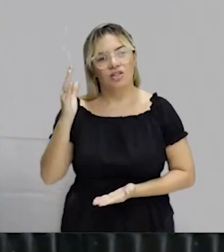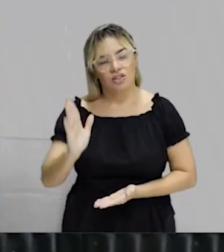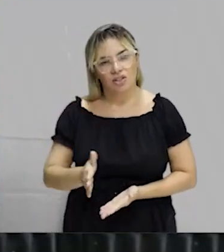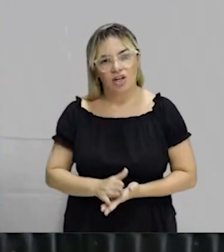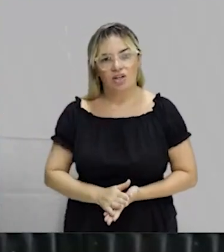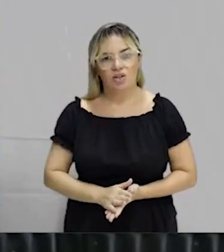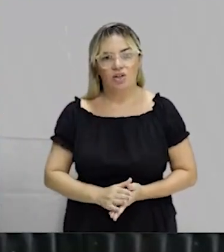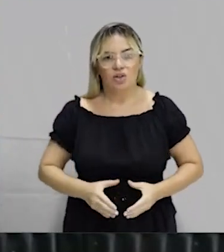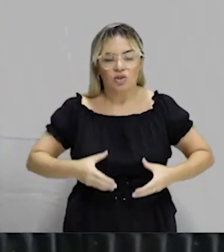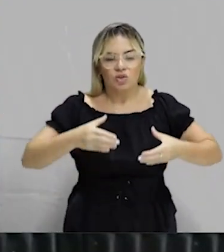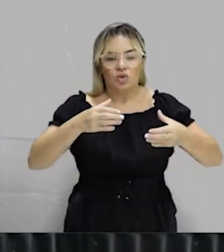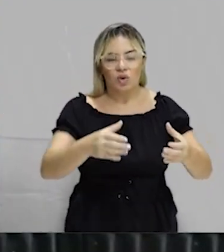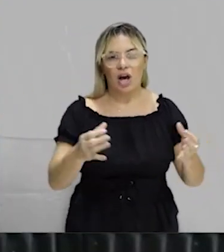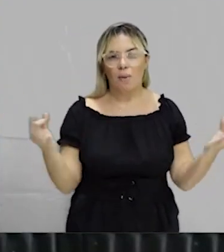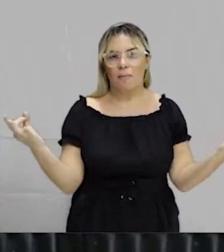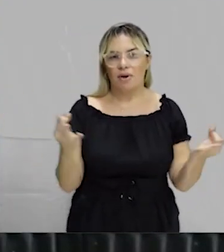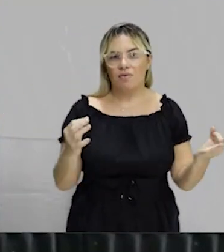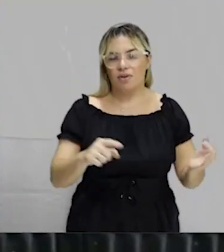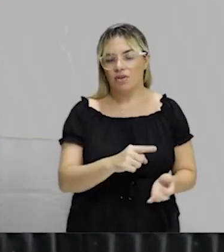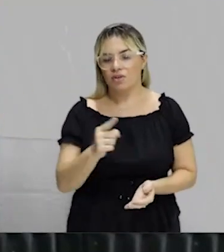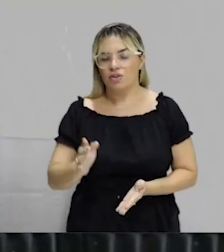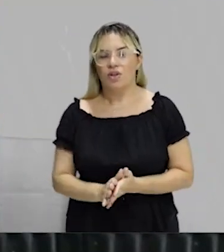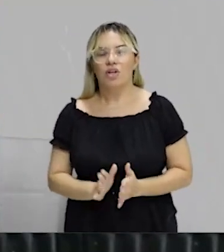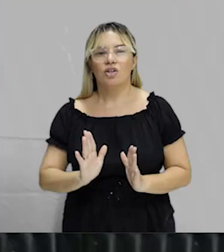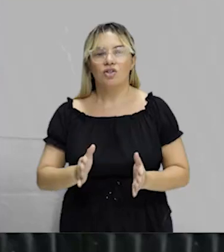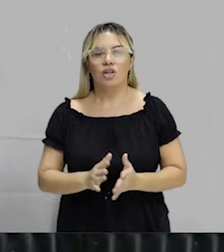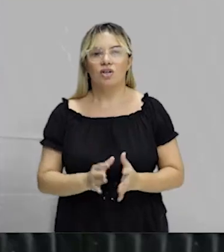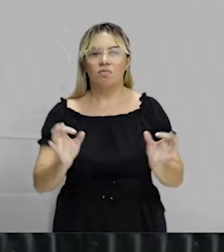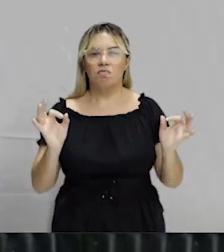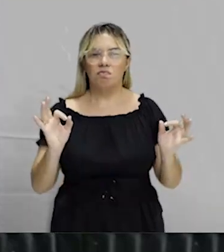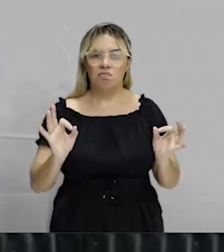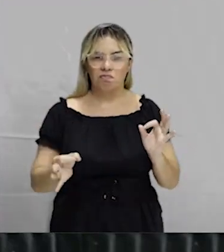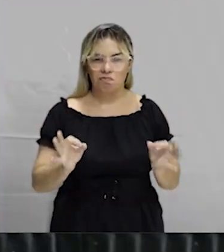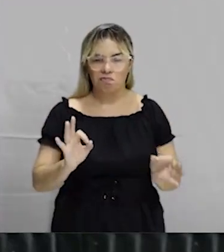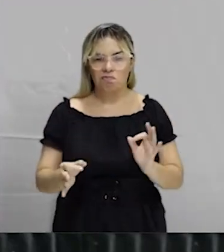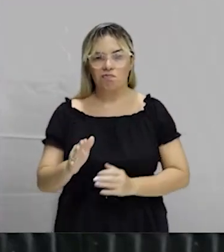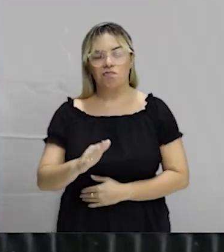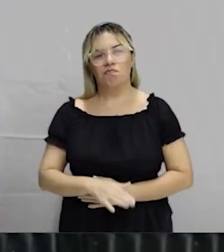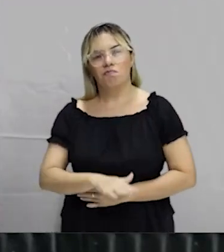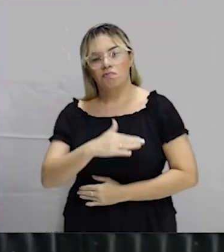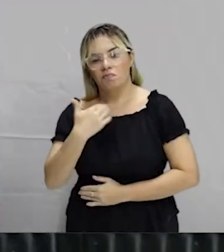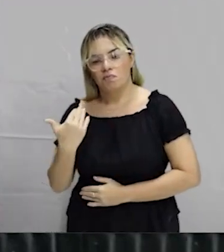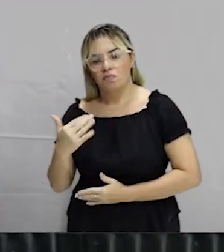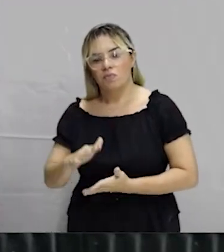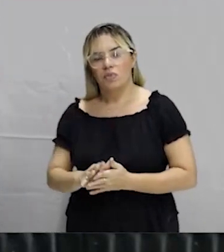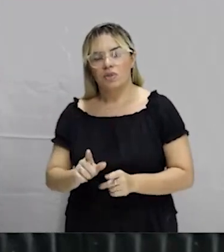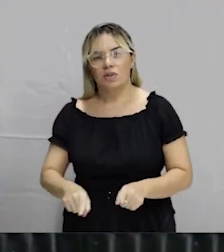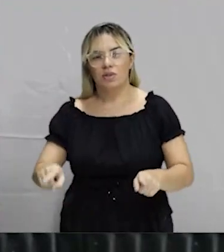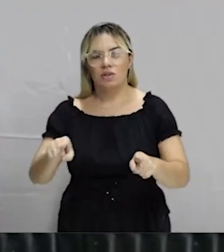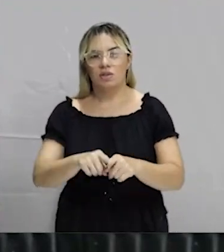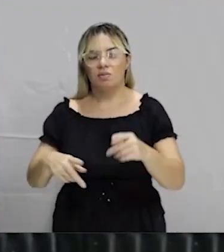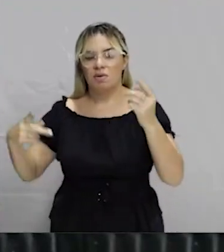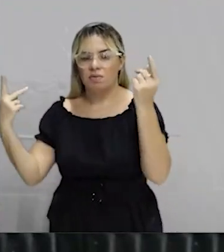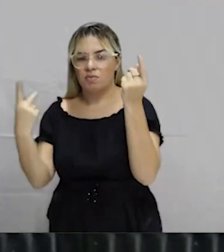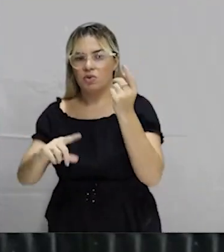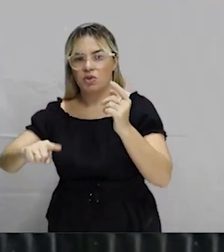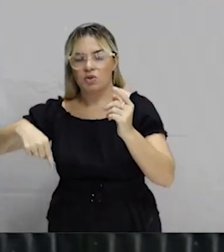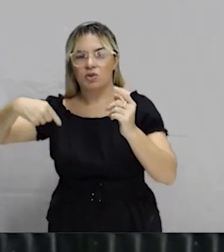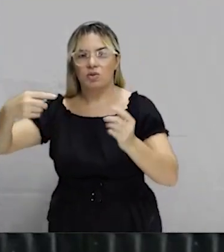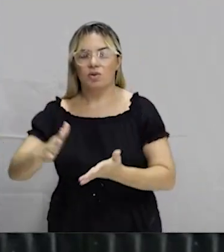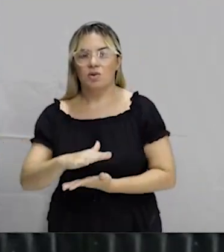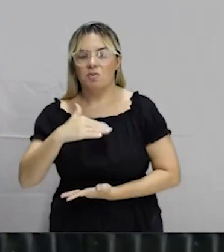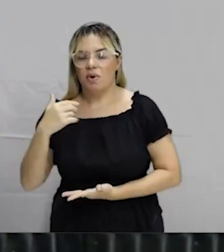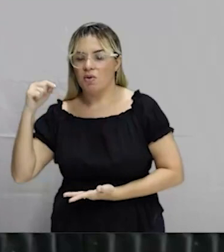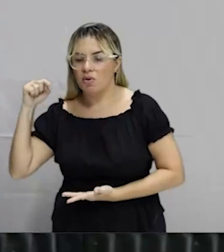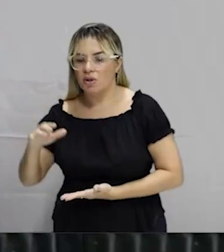já falavam de um juízo final, eles já falavam, evidentemente, de punição de almas que não